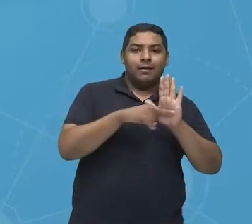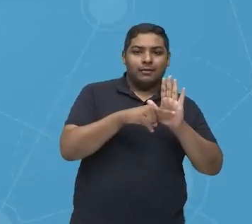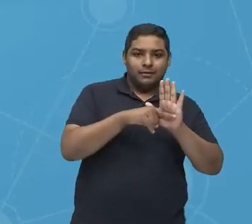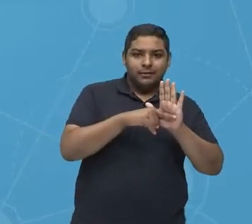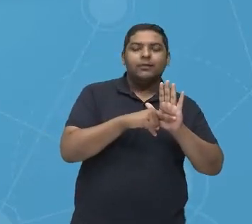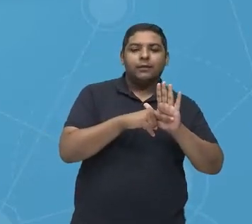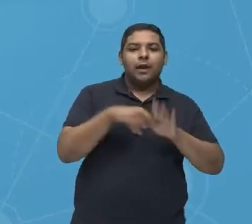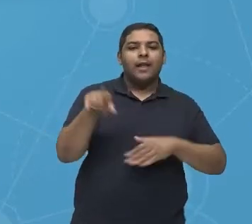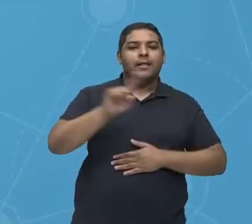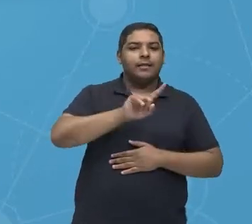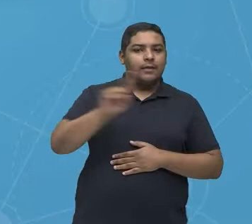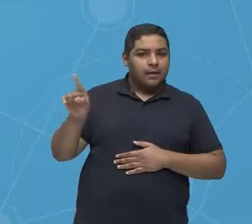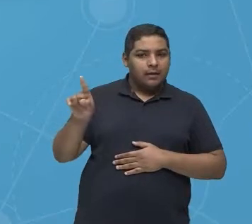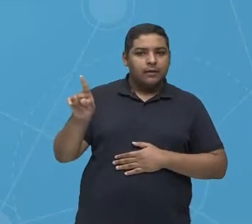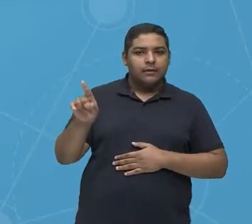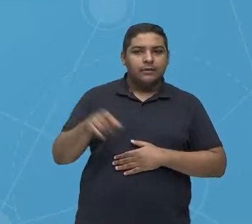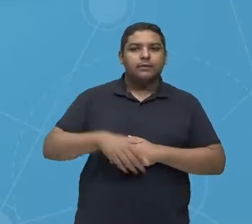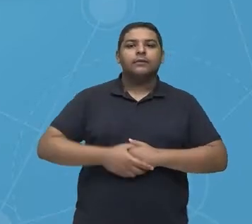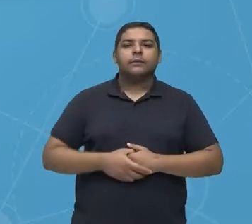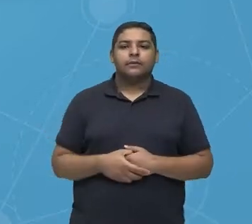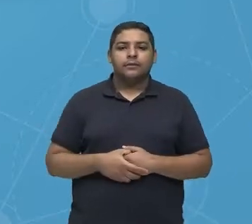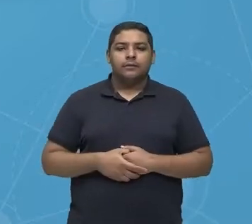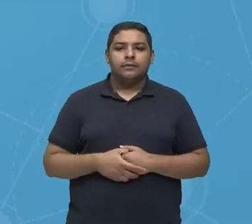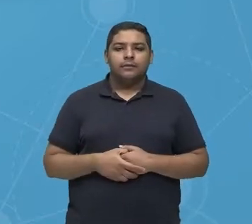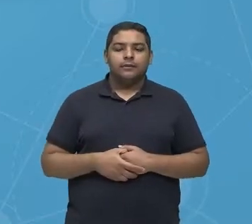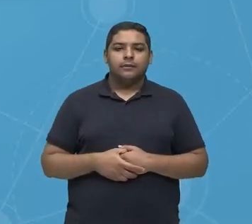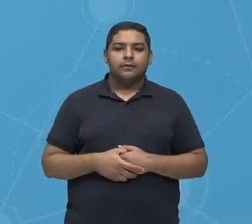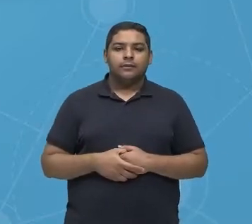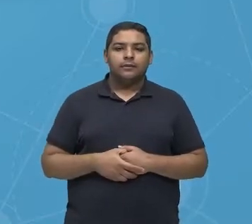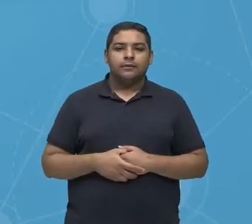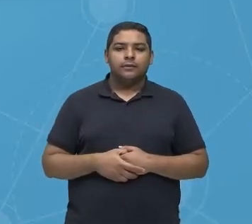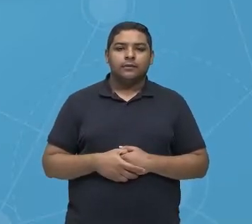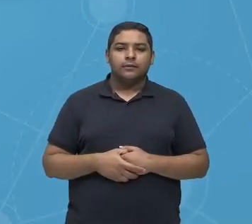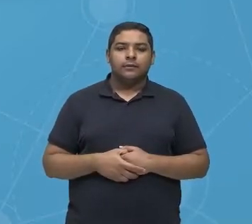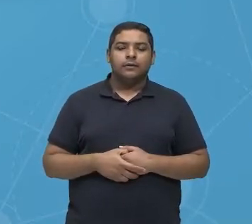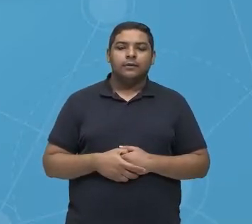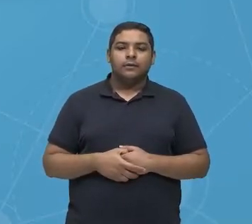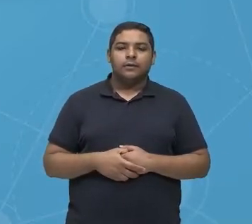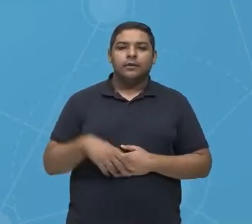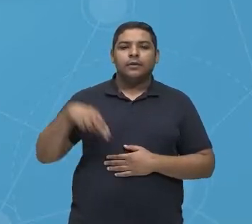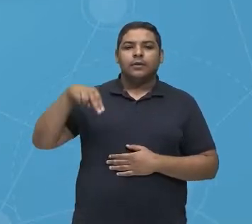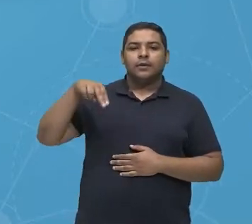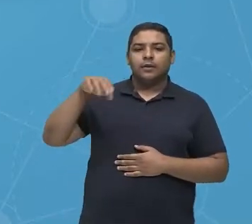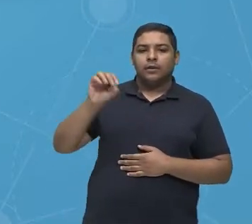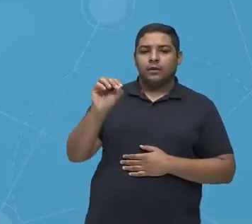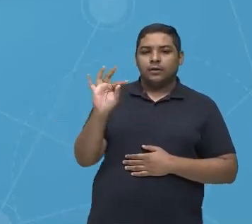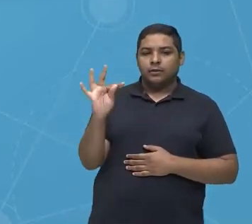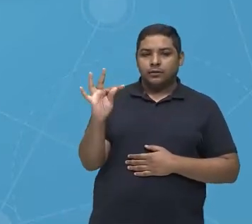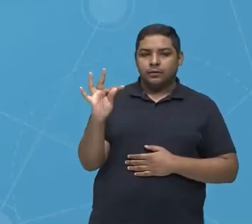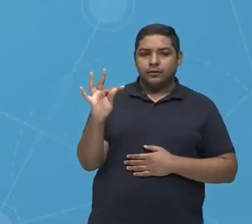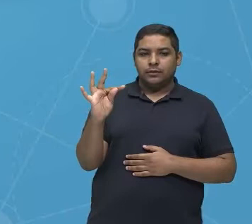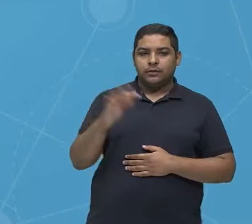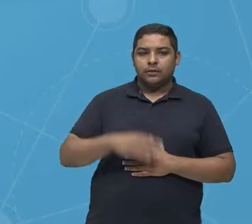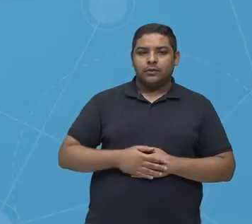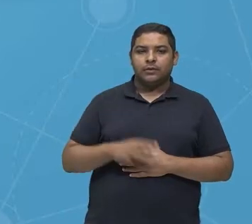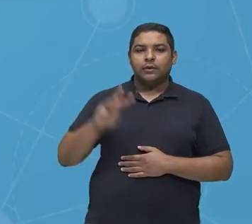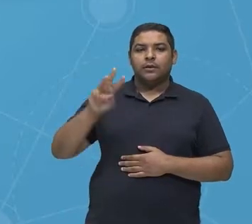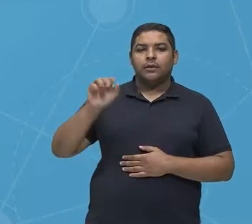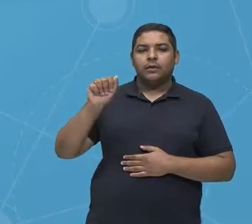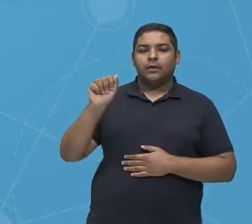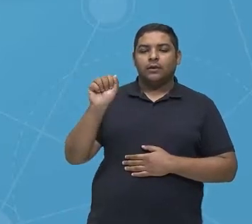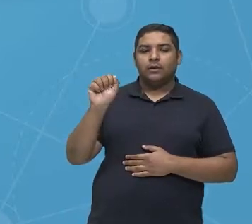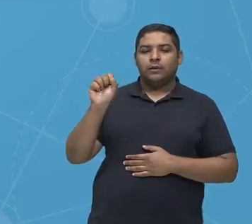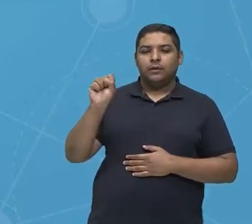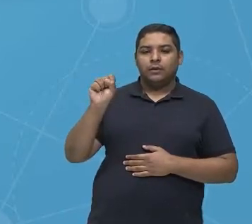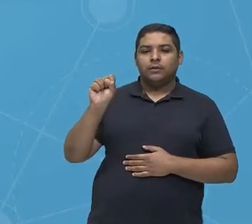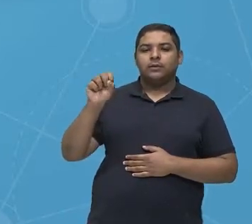então a sua forma abreviada wasn't, tá certo? Qualquer uma das duas você pode utilizar. E eu tenho também, gente, a forma,